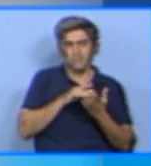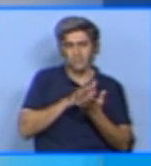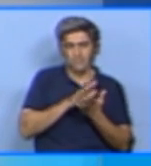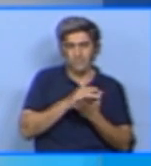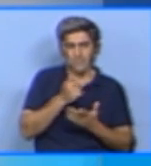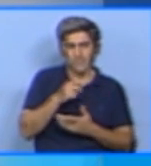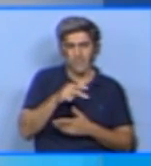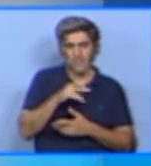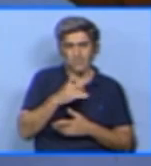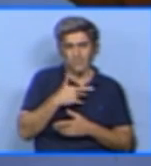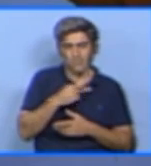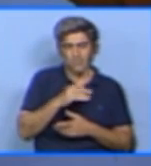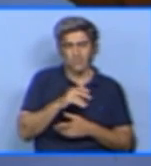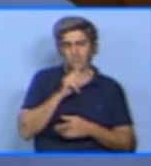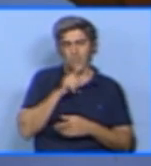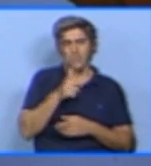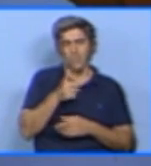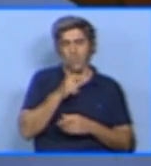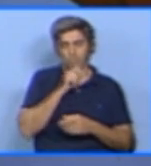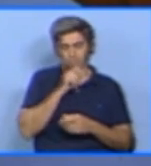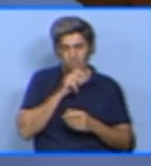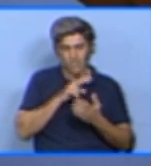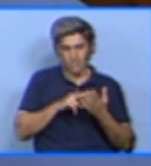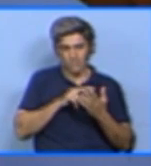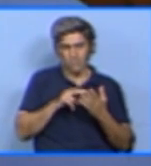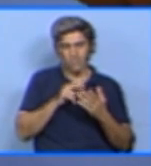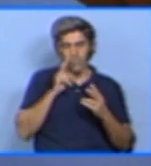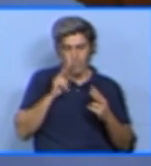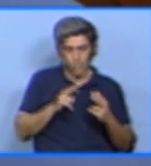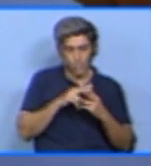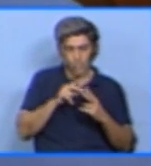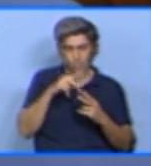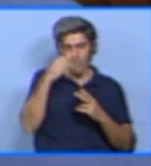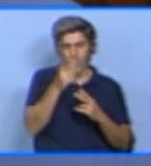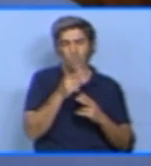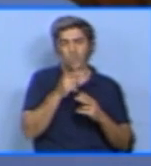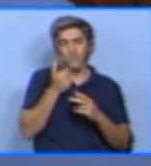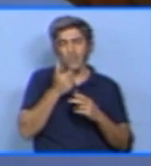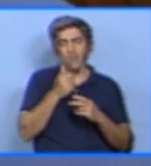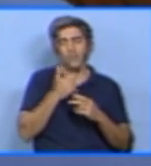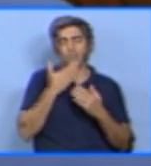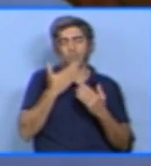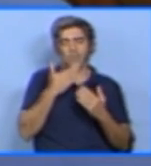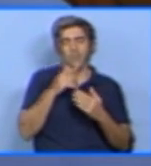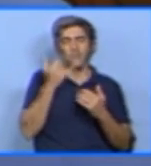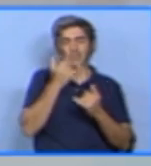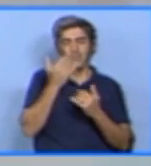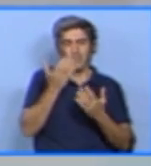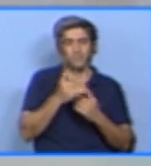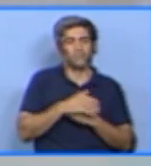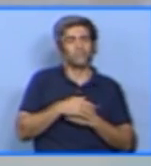certo, pode ser uma ótima oportunidade para o encontro com o bem. Muito obrigado e felicidades.